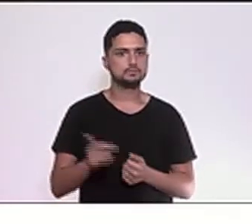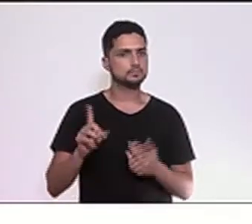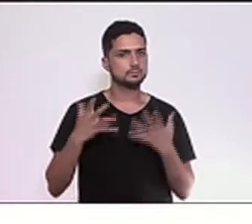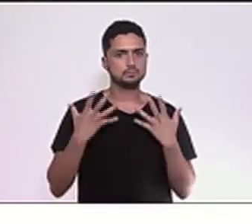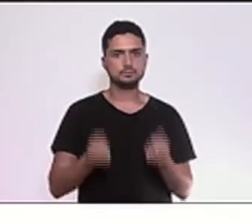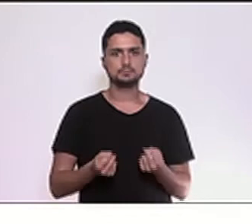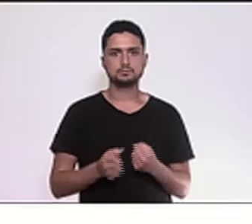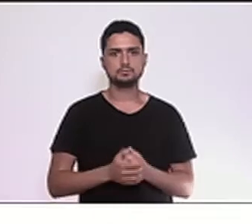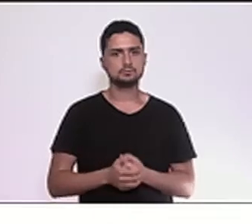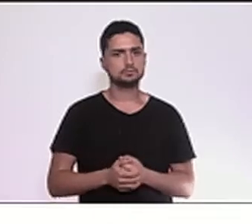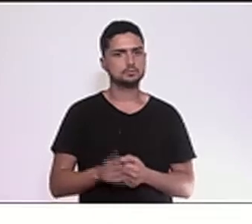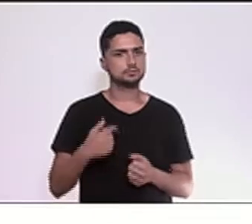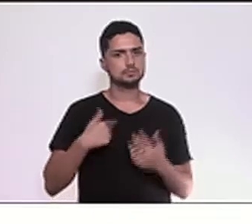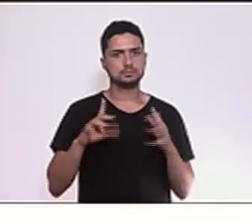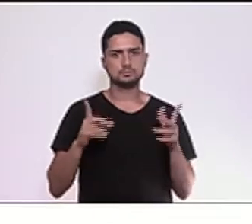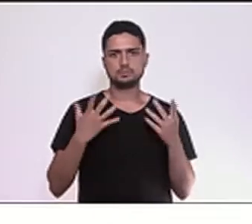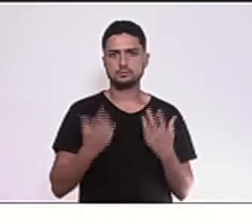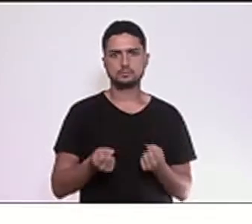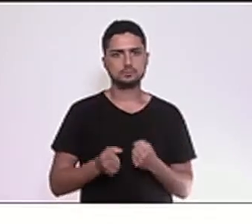Inadmissível, meu líder Serginho.